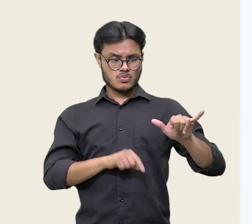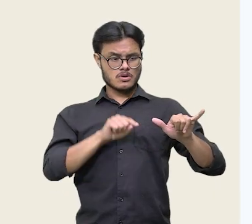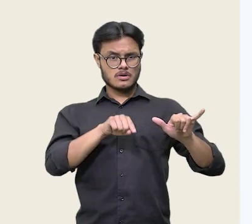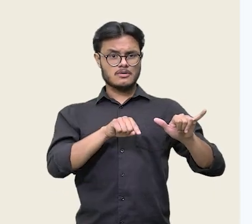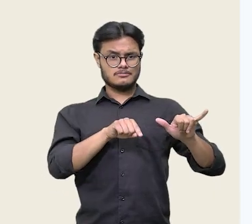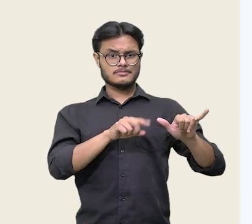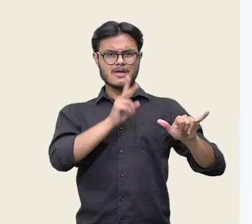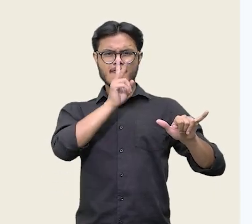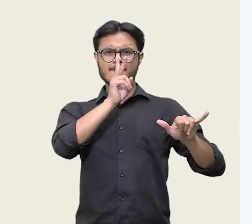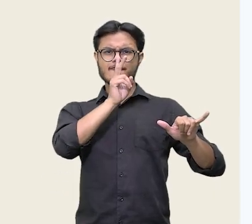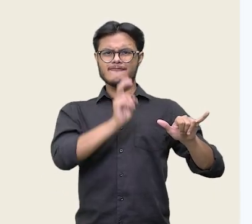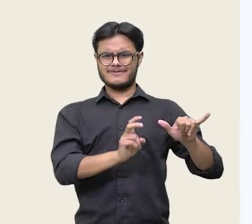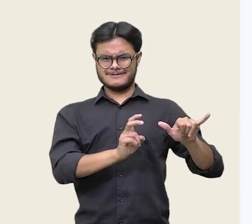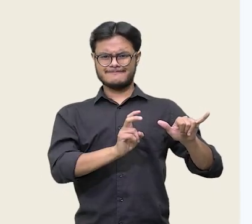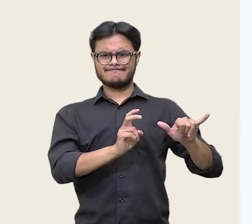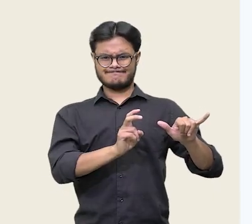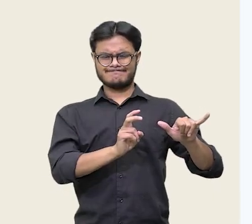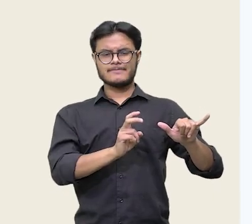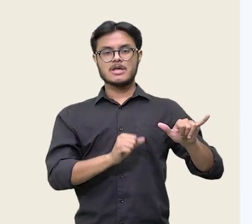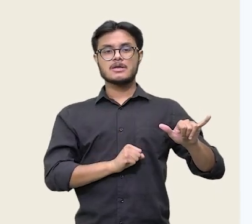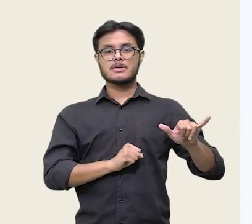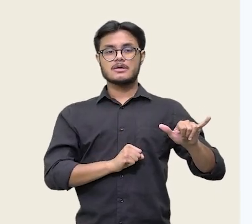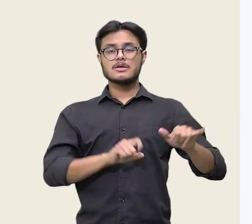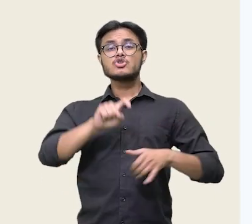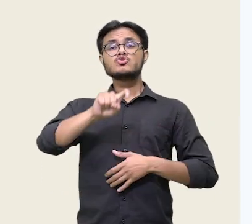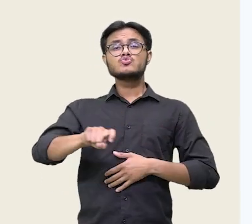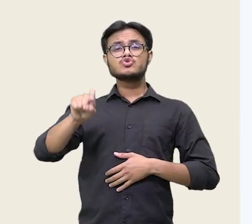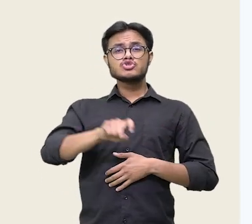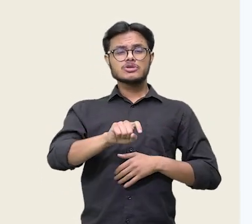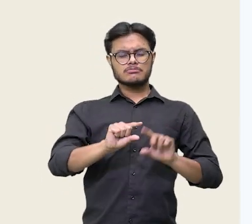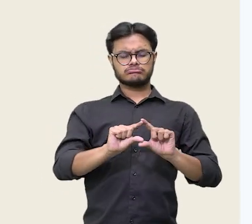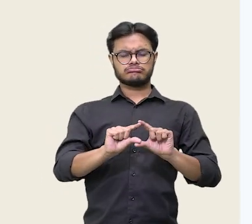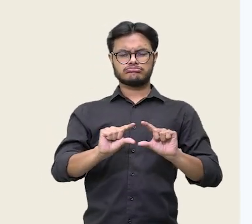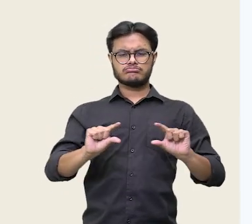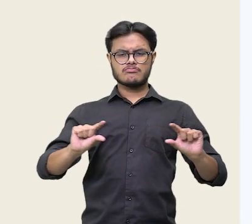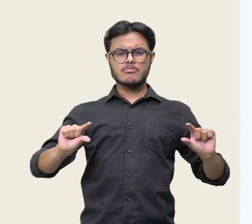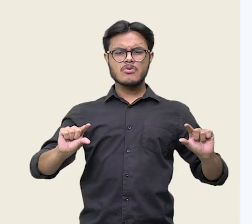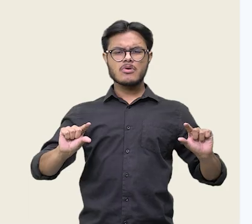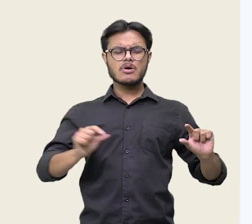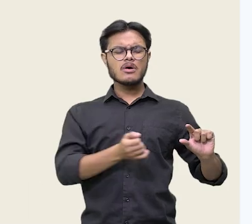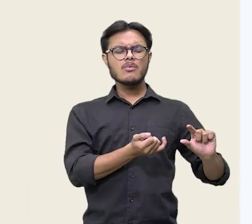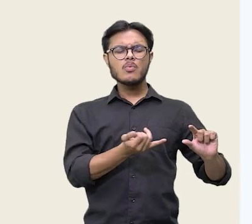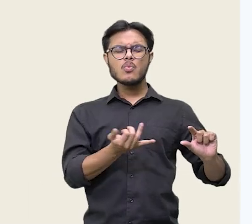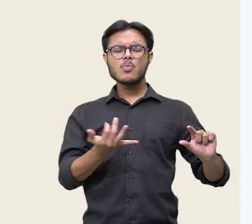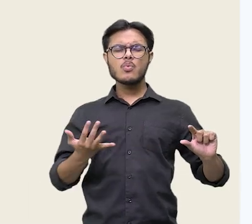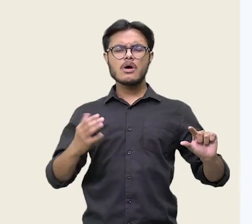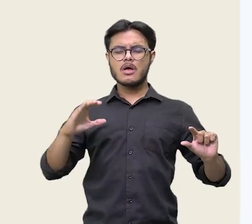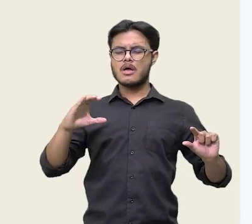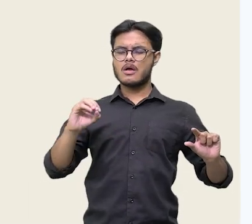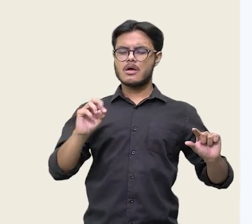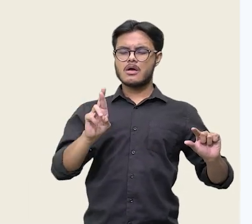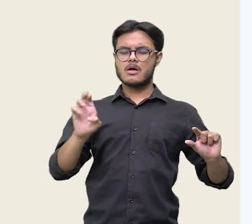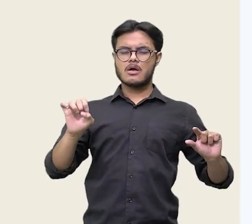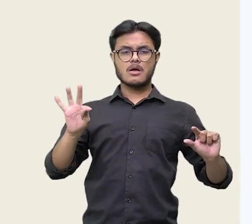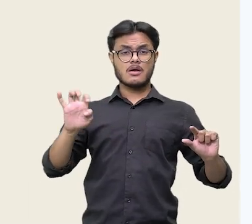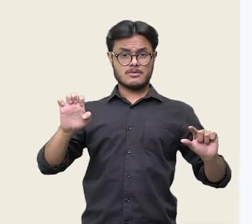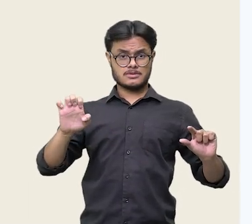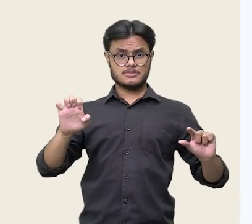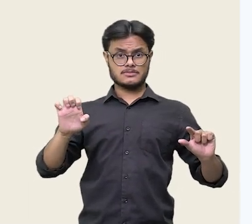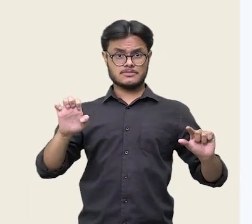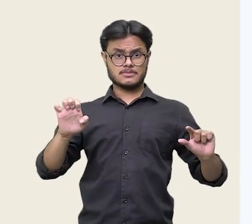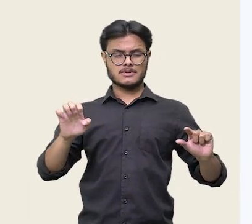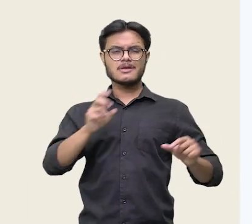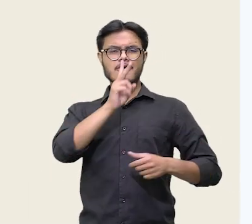de tensão e aqui no eixo X é um valor de corrente. Então se nós pegarmos aqui o ponto A, pegarmos a tensão e dividirmos